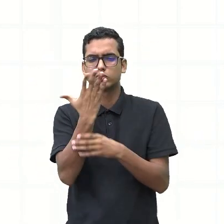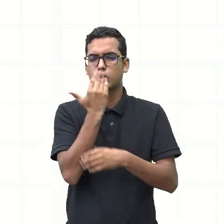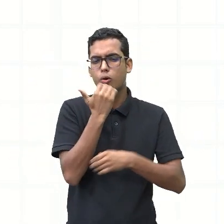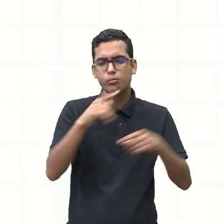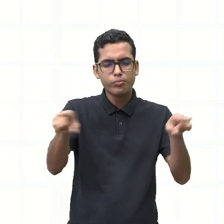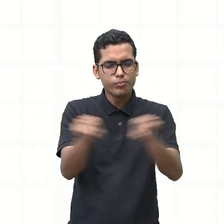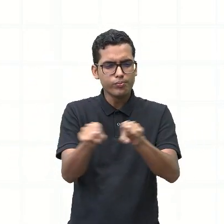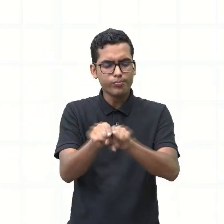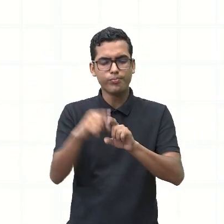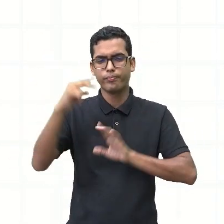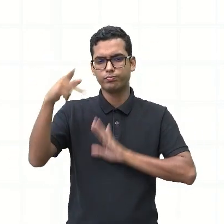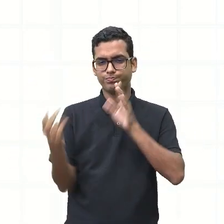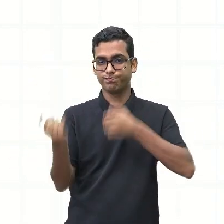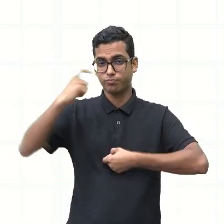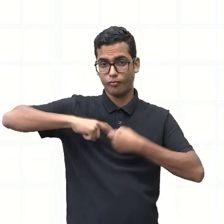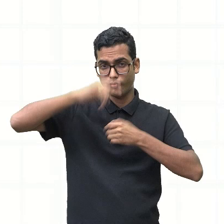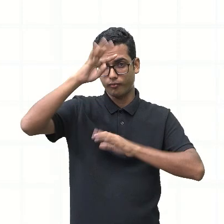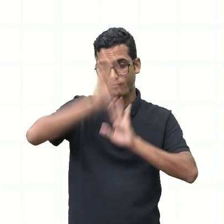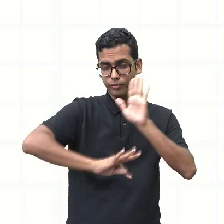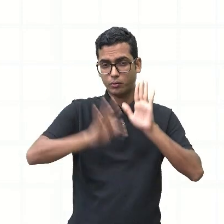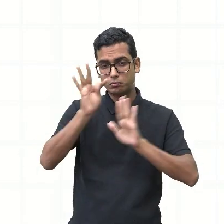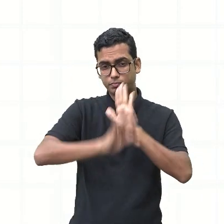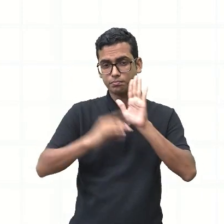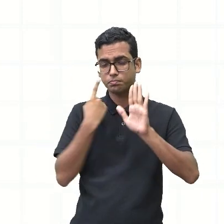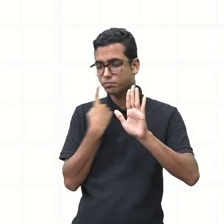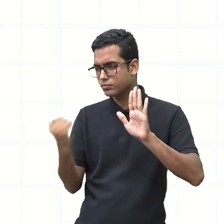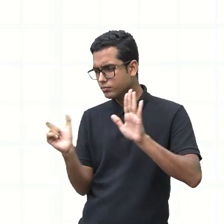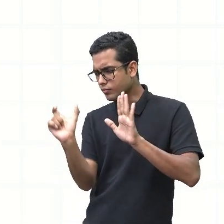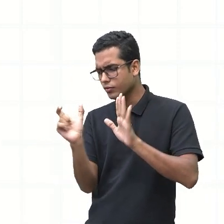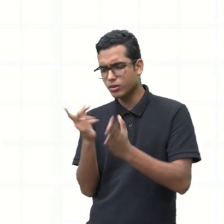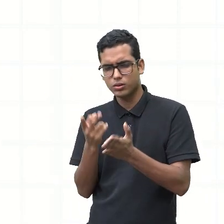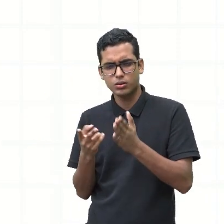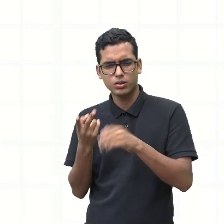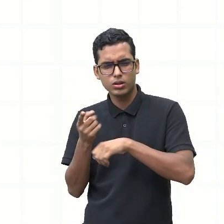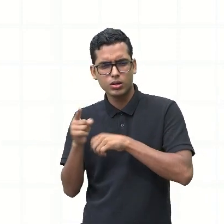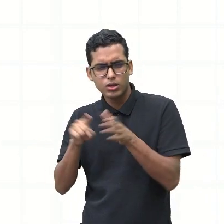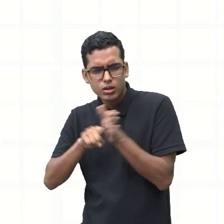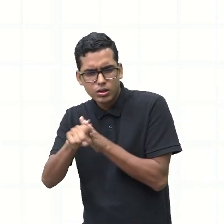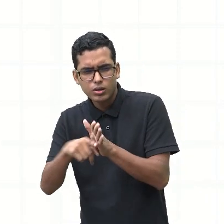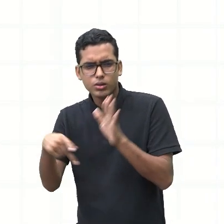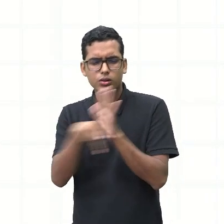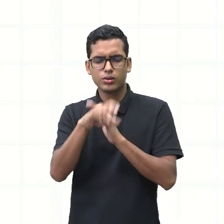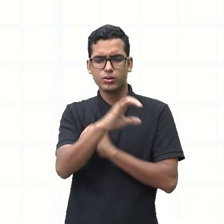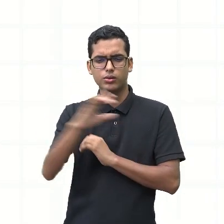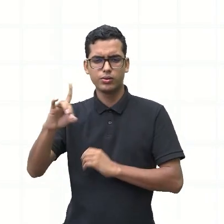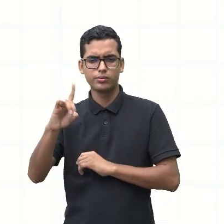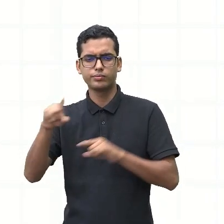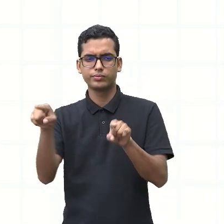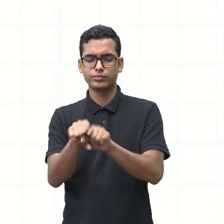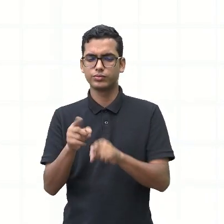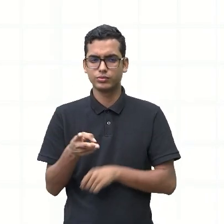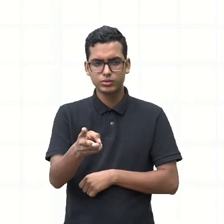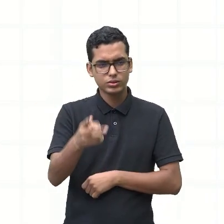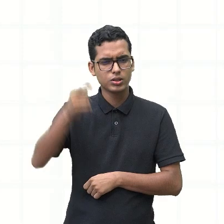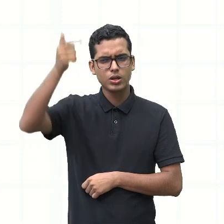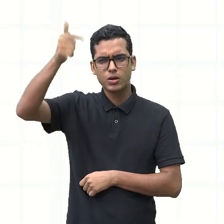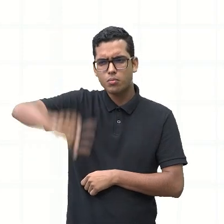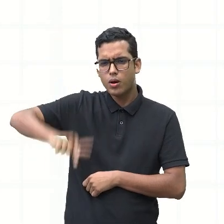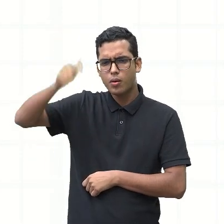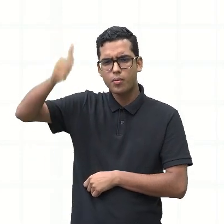vai no texto, corre para essa palavra aqui. É assim que a gente trabalha. E toda hora se repete,